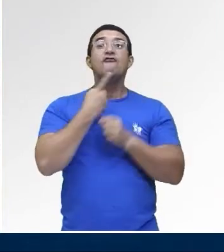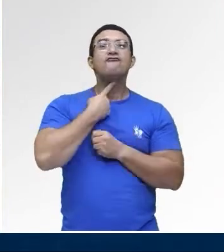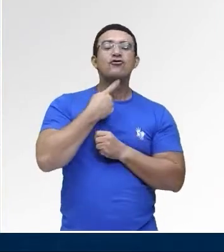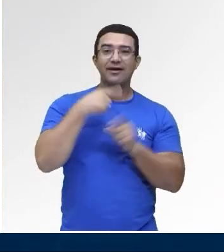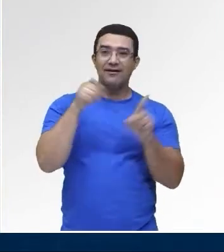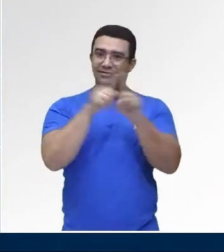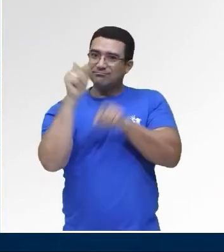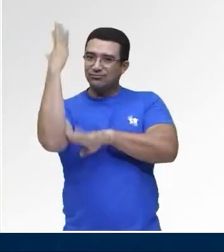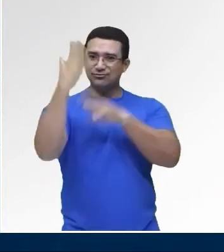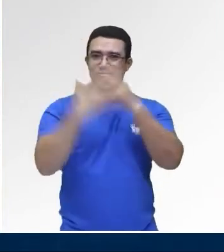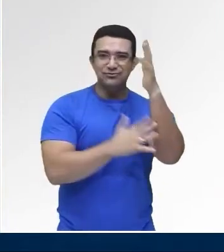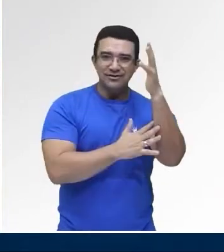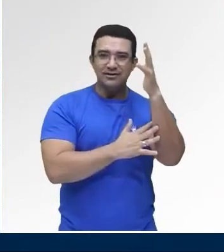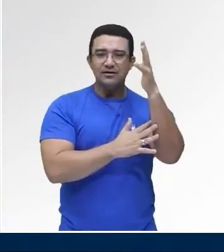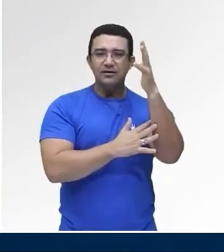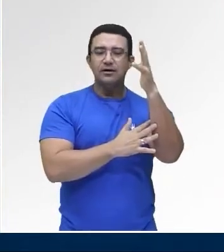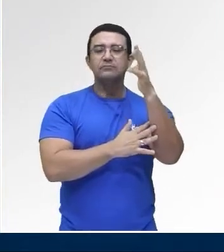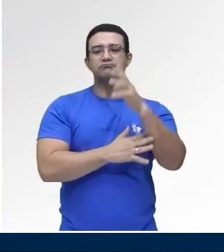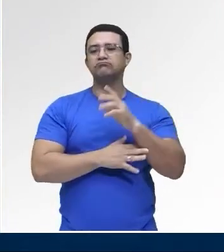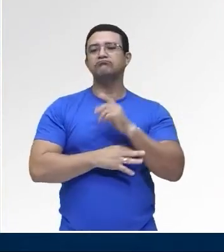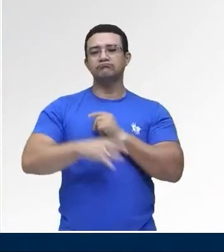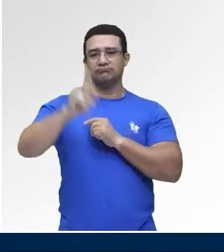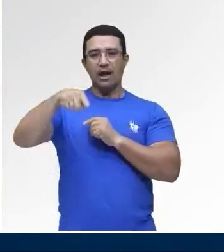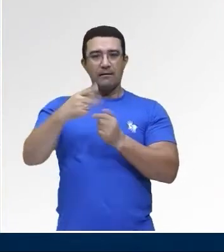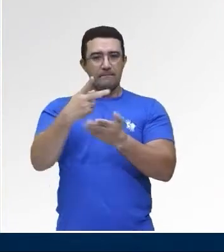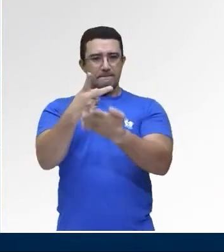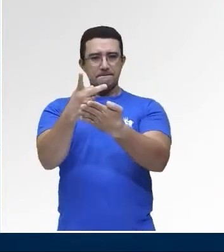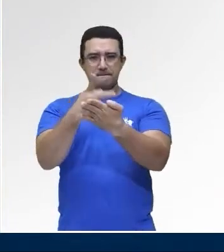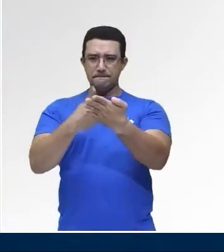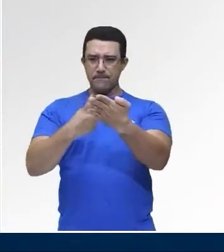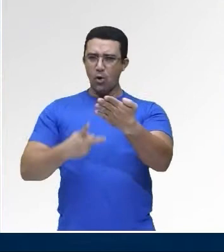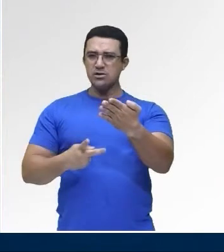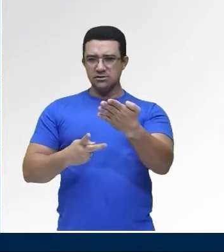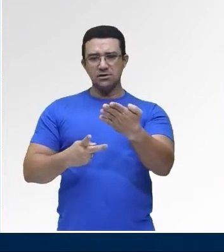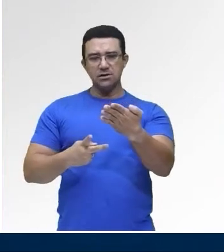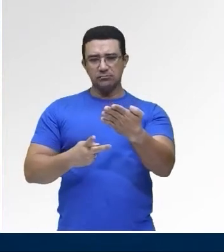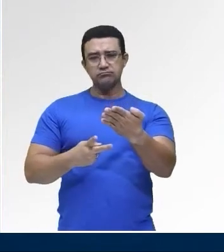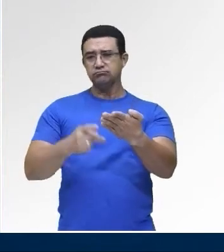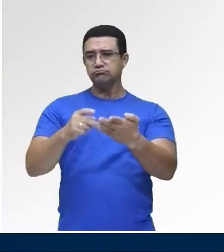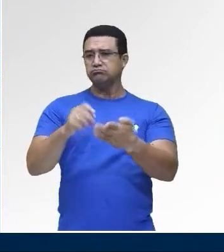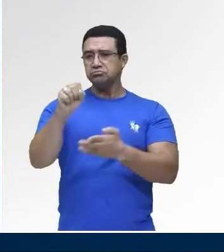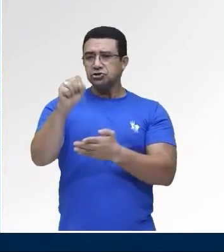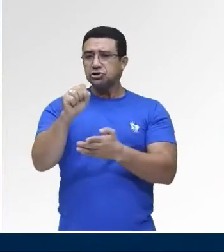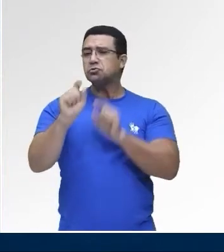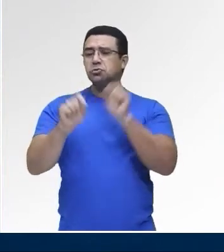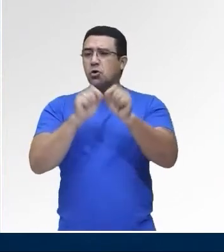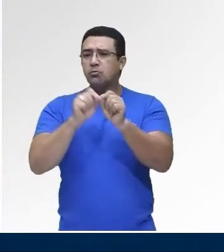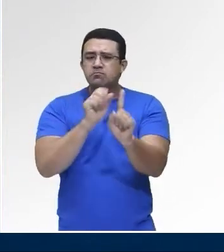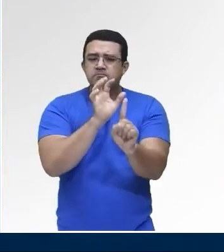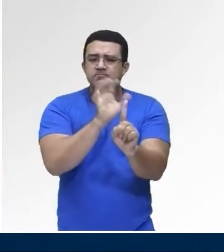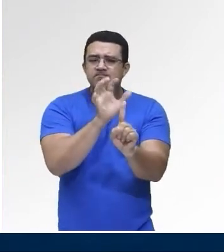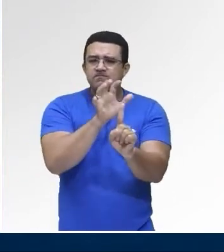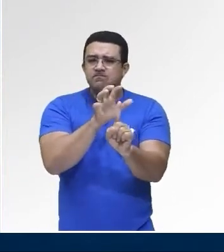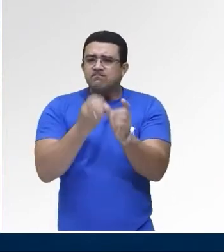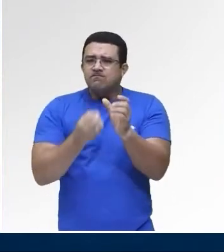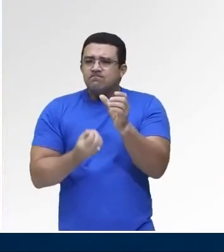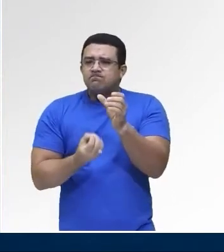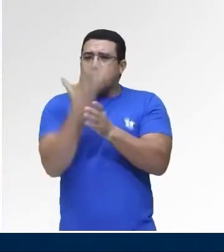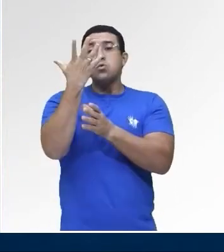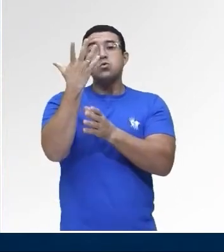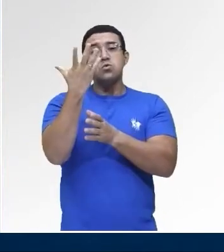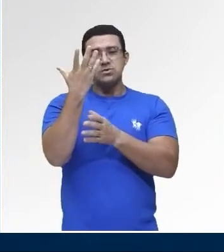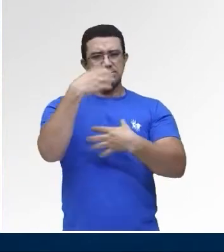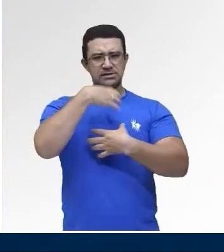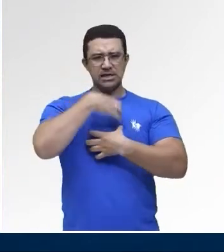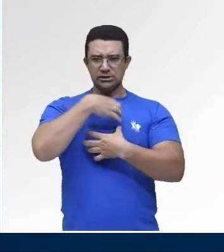né? Então, a poesia, ela vai ter essa função de despertar um sentimento no observador.